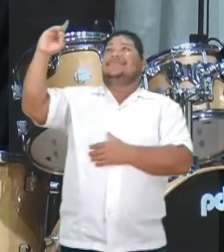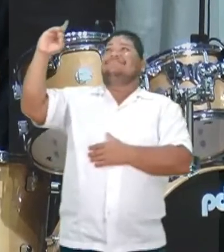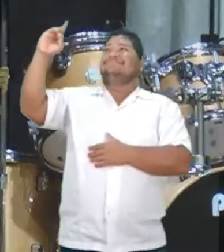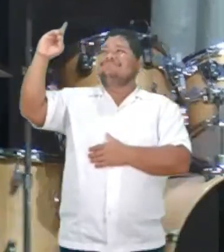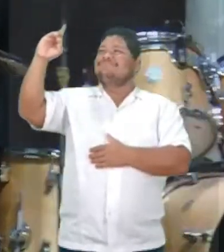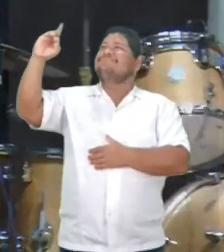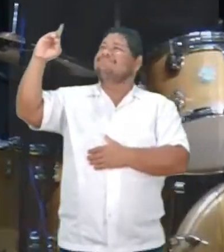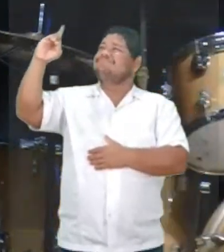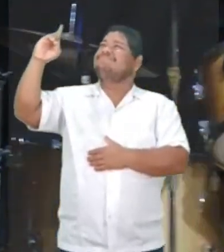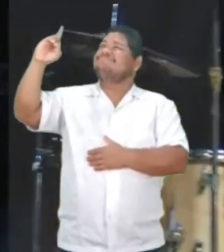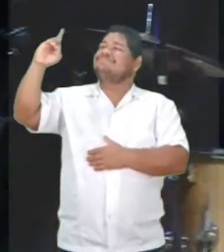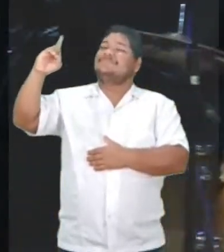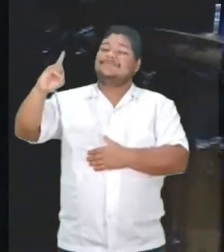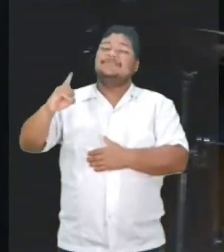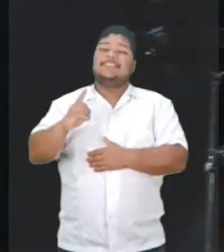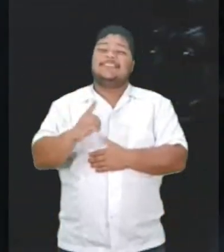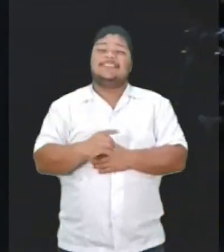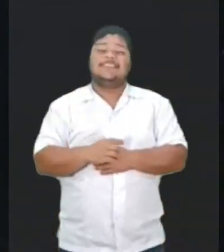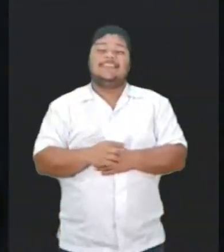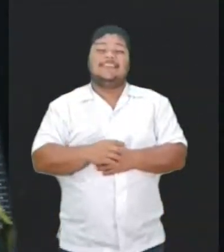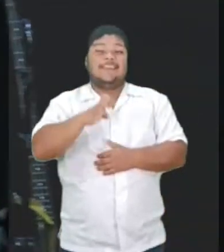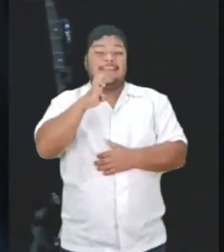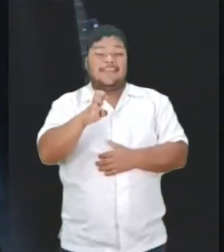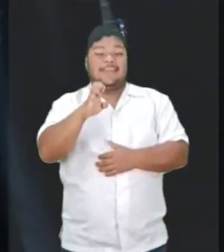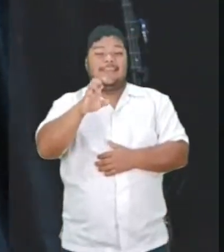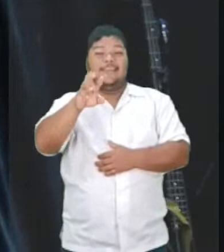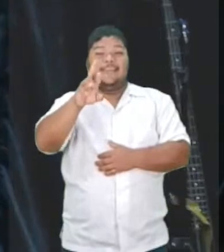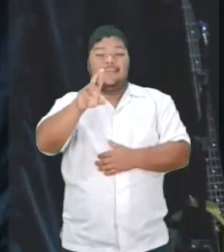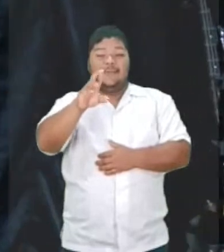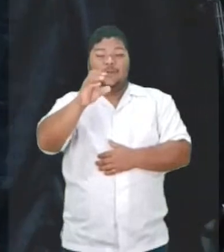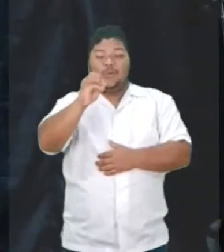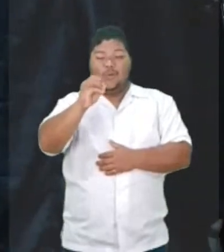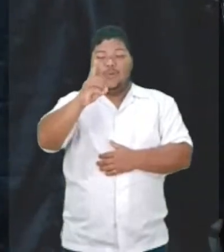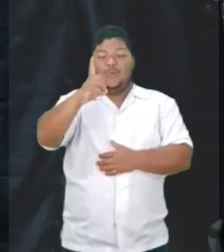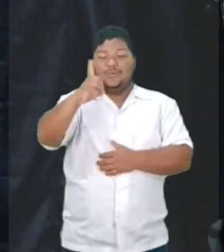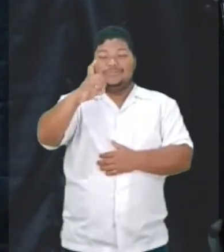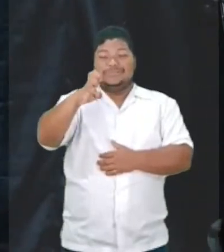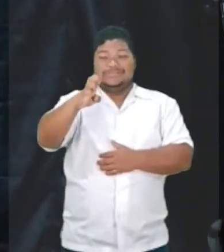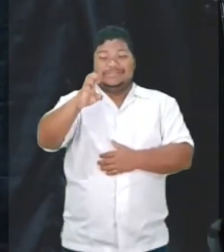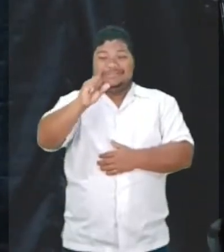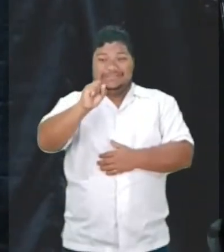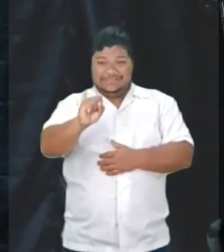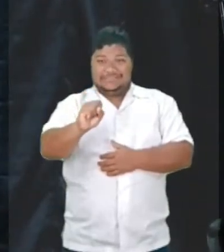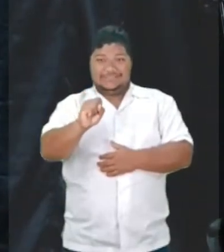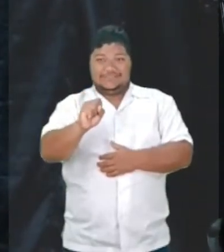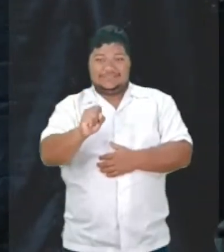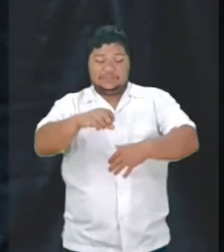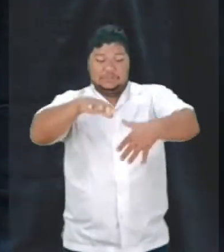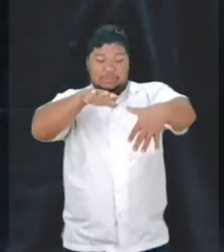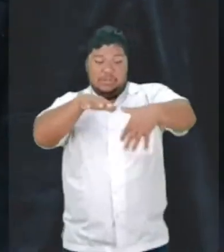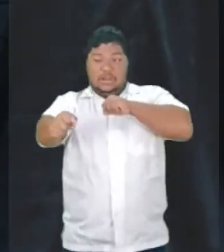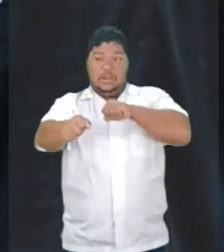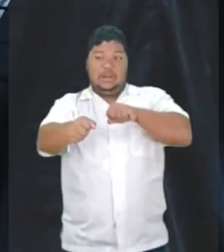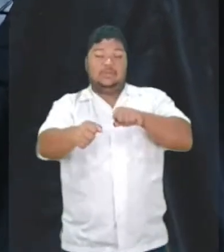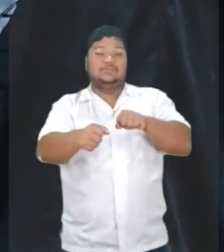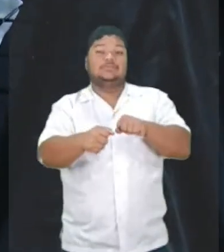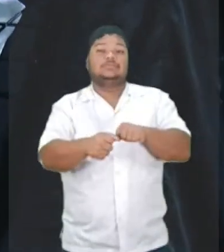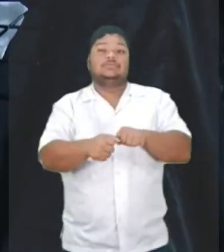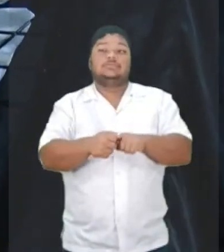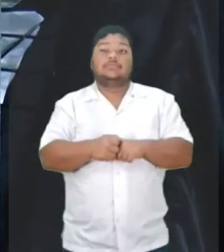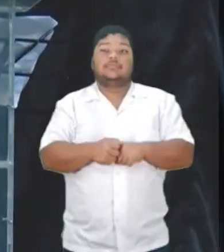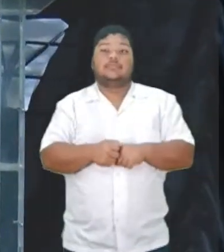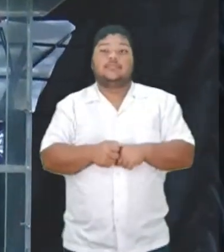Quando Herodes em Jerusalém, relatado lá no livro de Atos capítulo